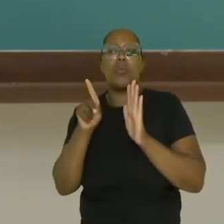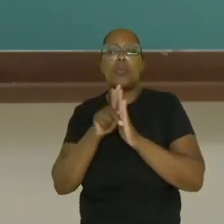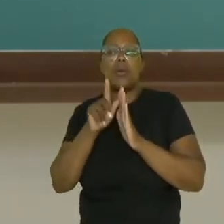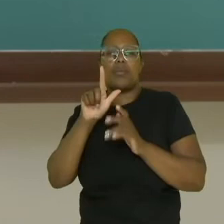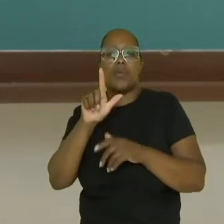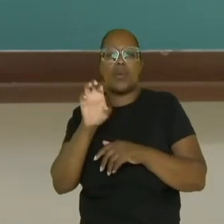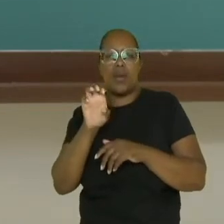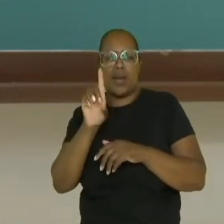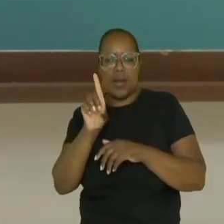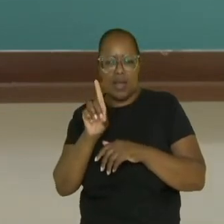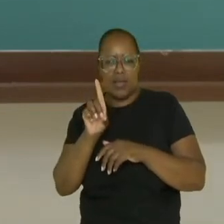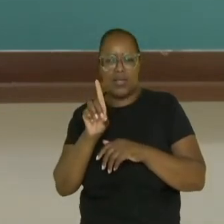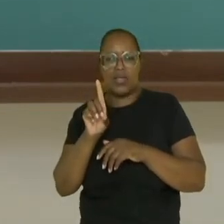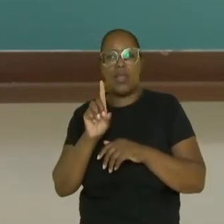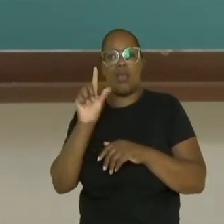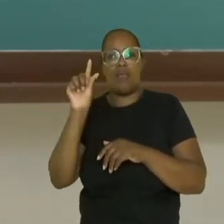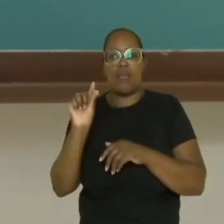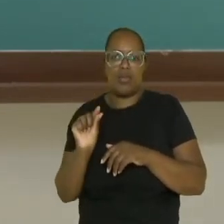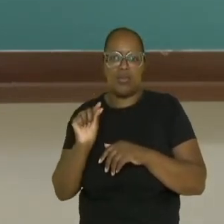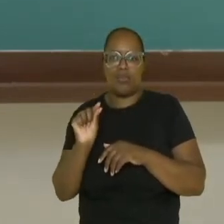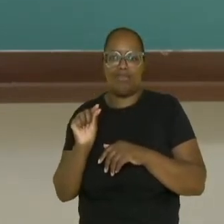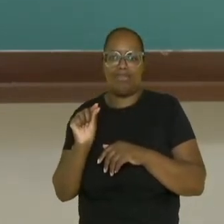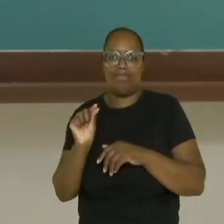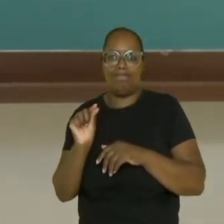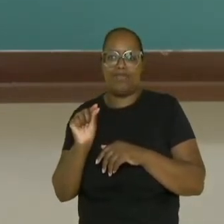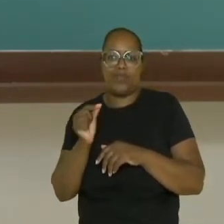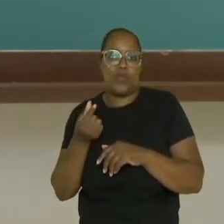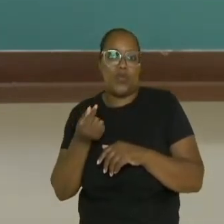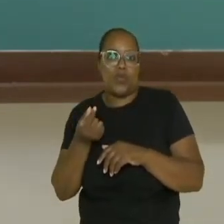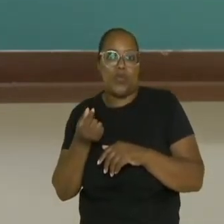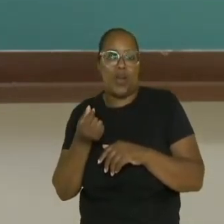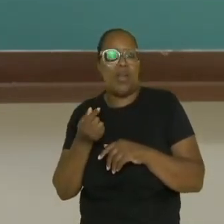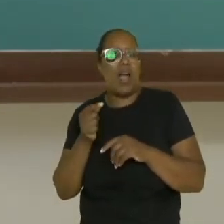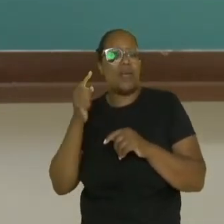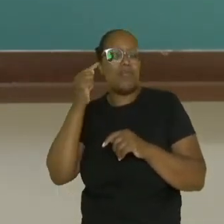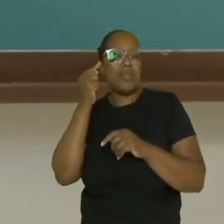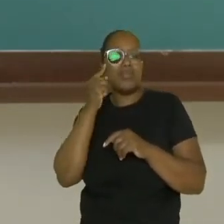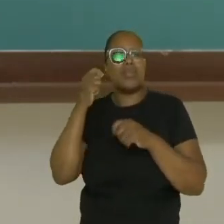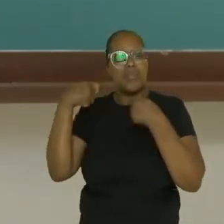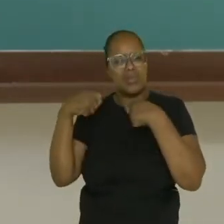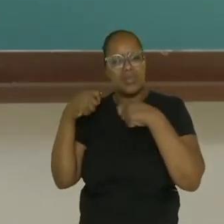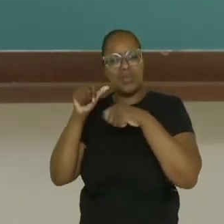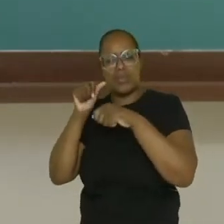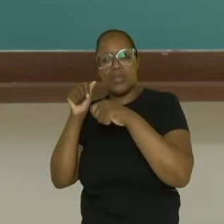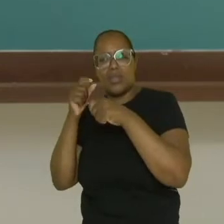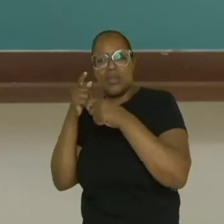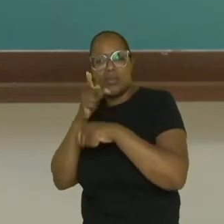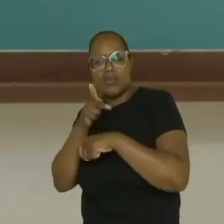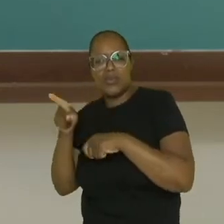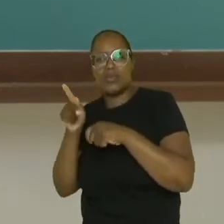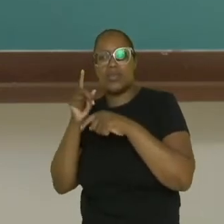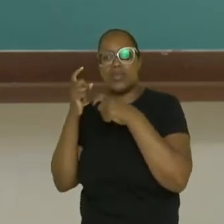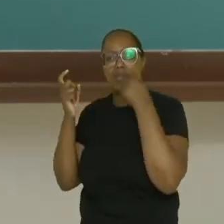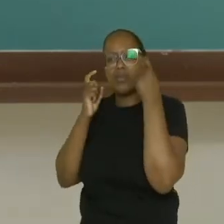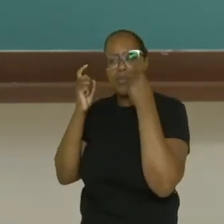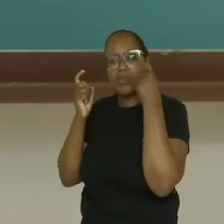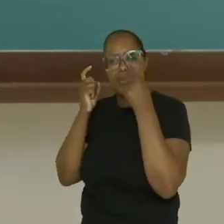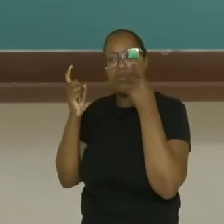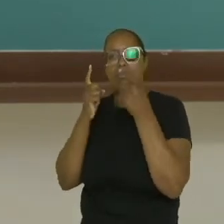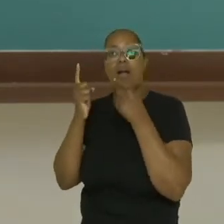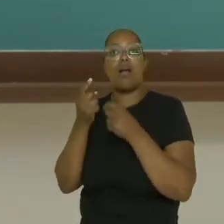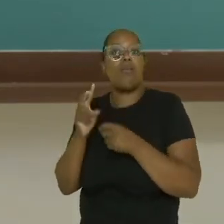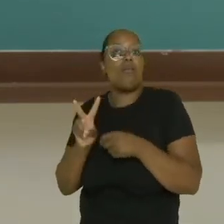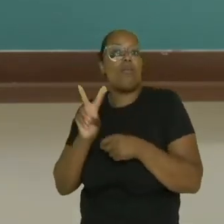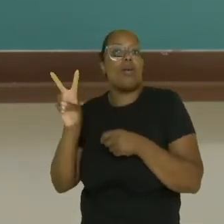maior de luz e preciso o professor se preocupar com o gasto ou não de energia elétrica? Que diferença